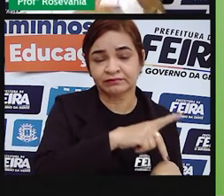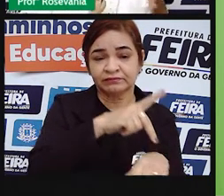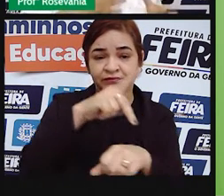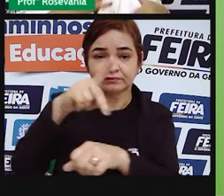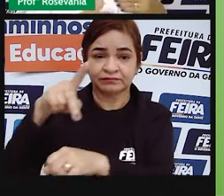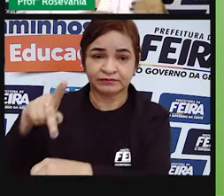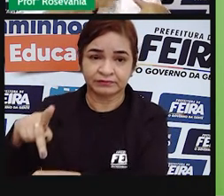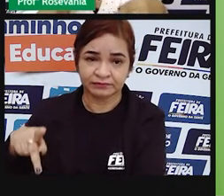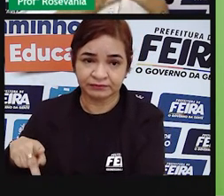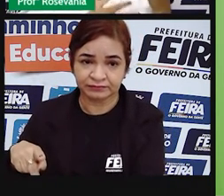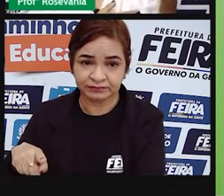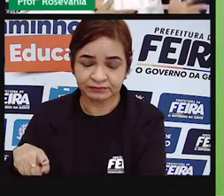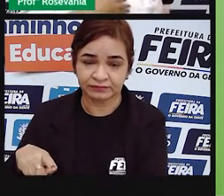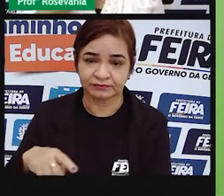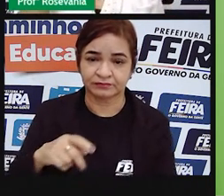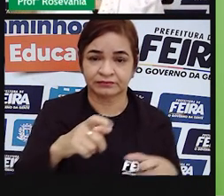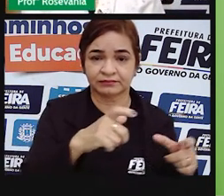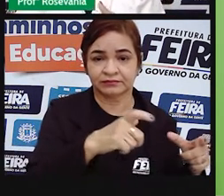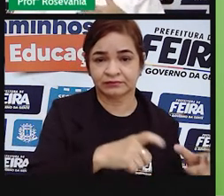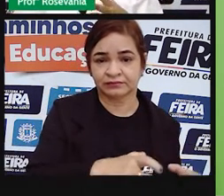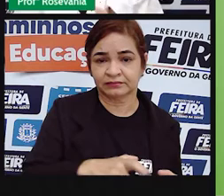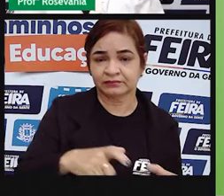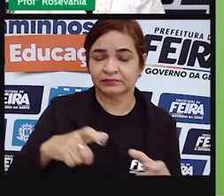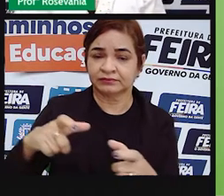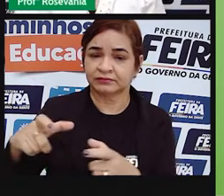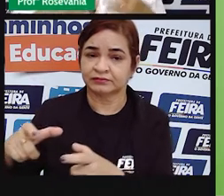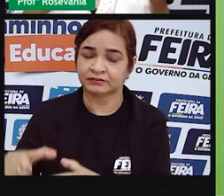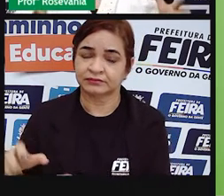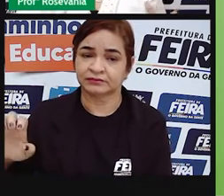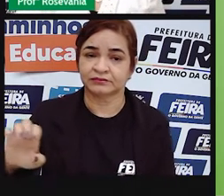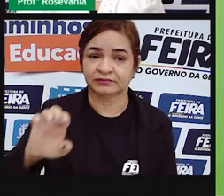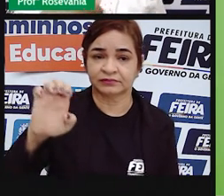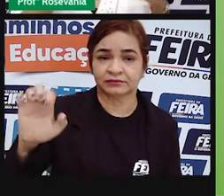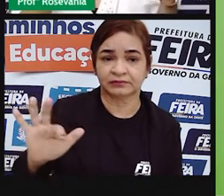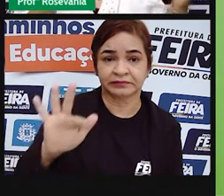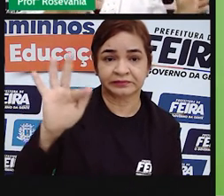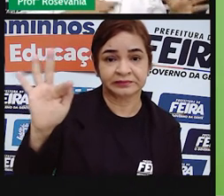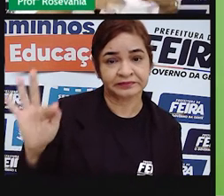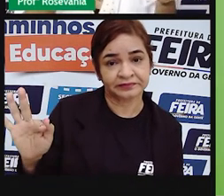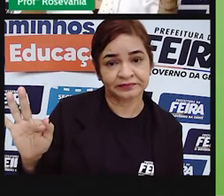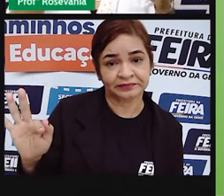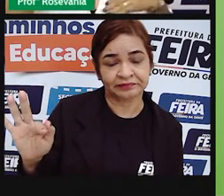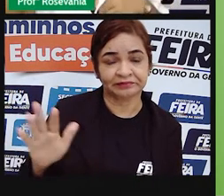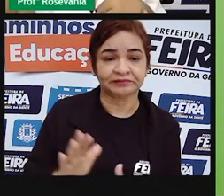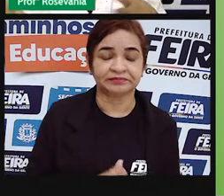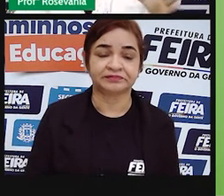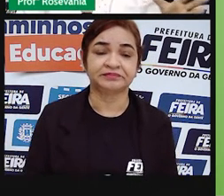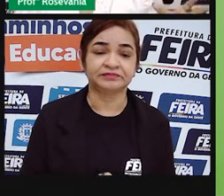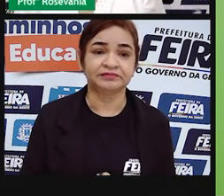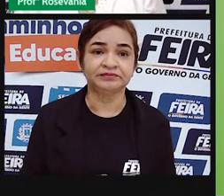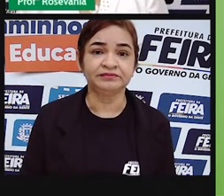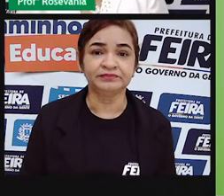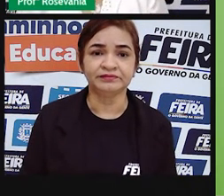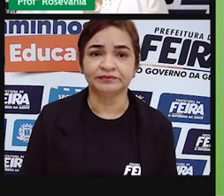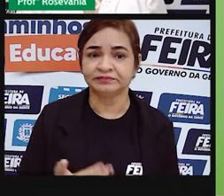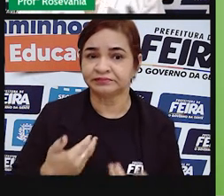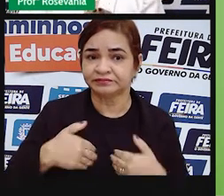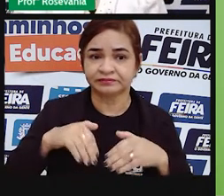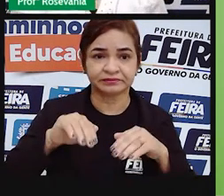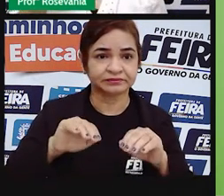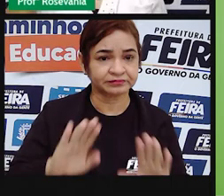todo o governo, né? Seja ele municipal, ou seja ele estadual ou federal. Mudou, eu migrei, eu fui embora para outro